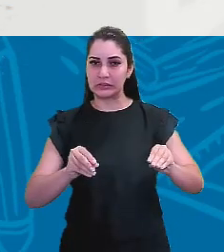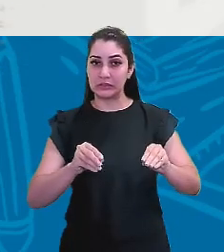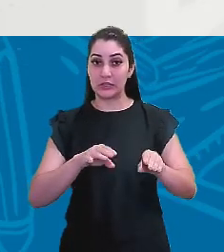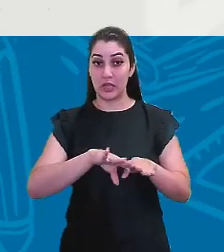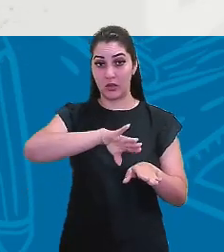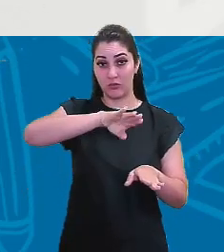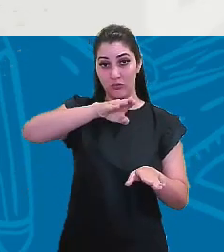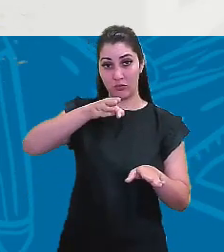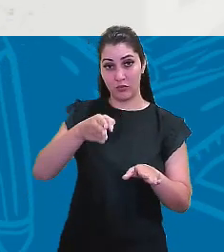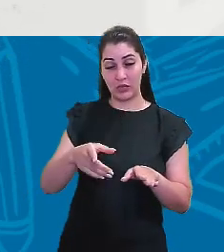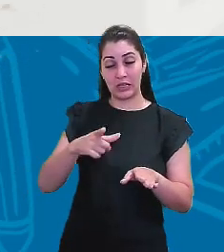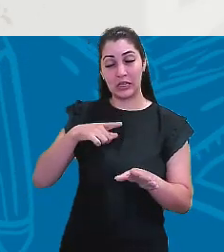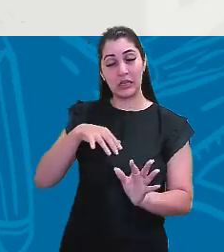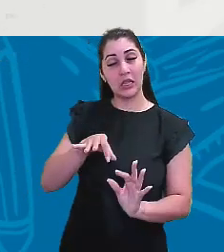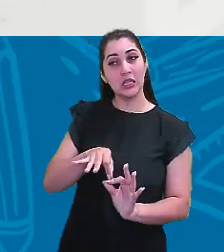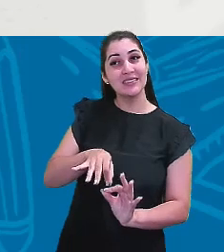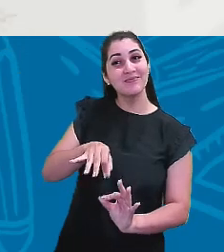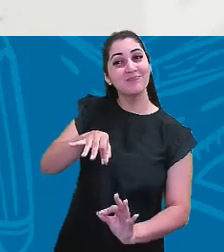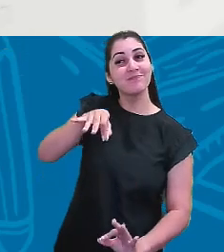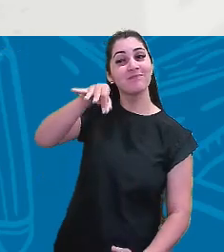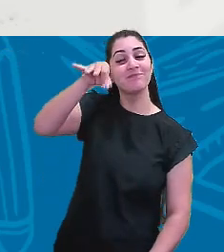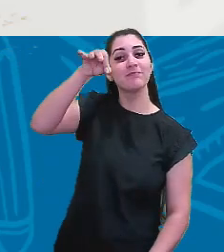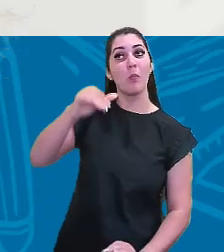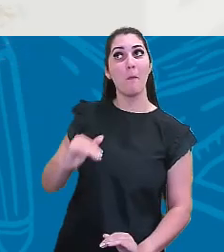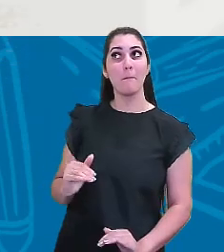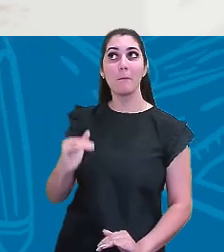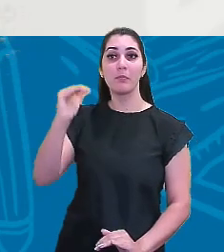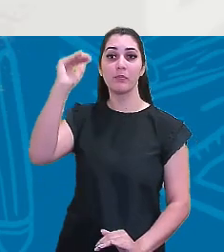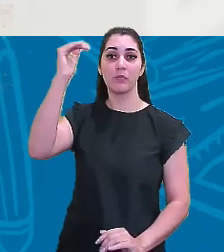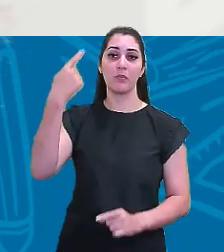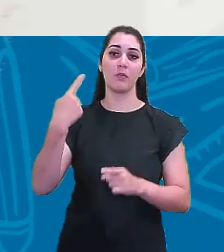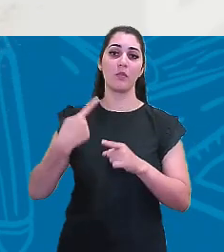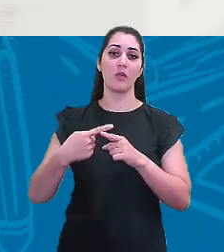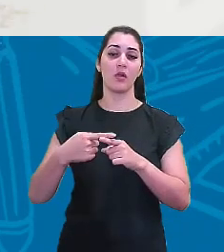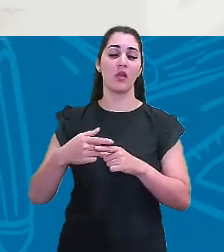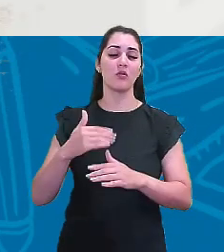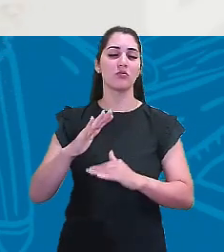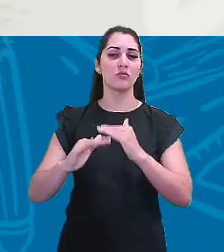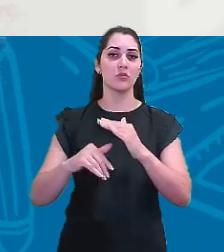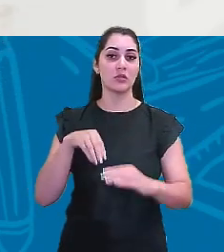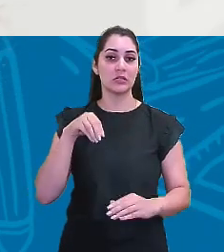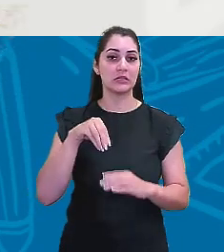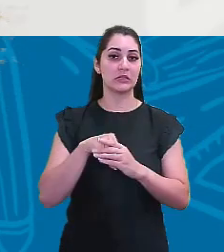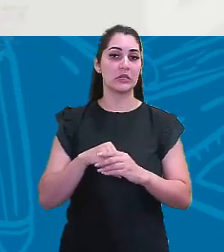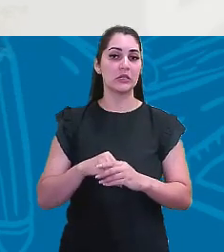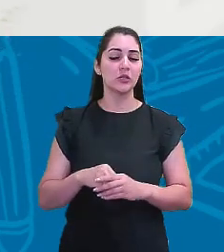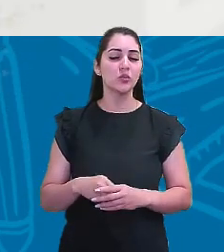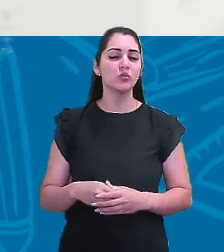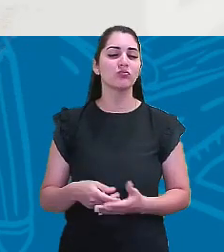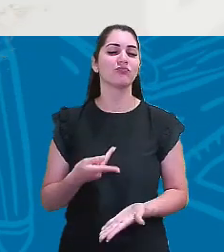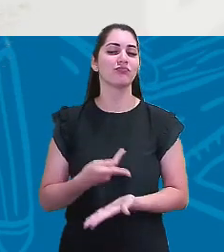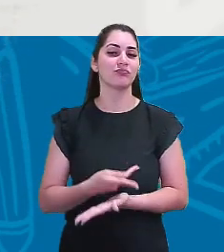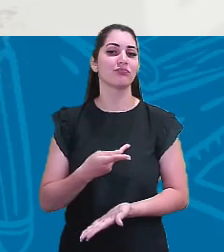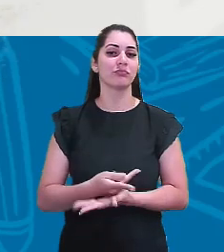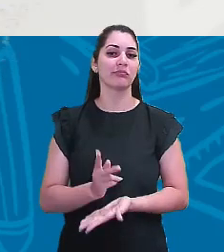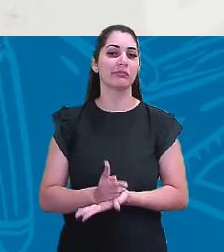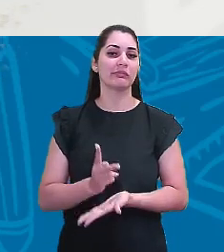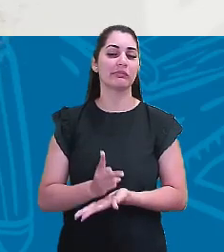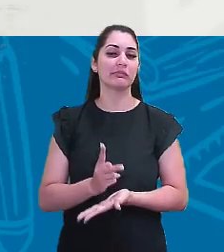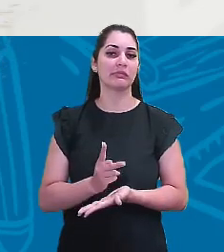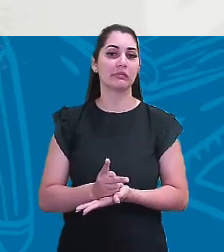montanhas, elas têm grande altitude porque os processos internos, eles prevalecem, né, sobre os